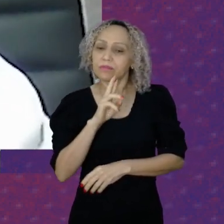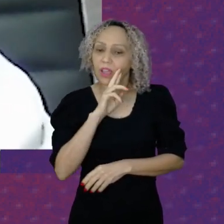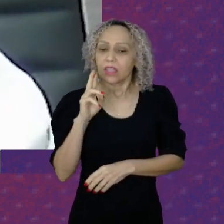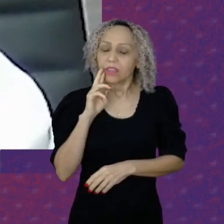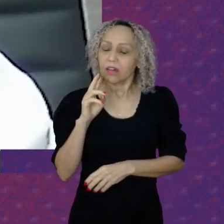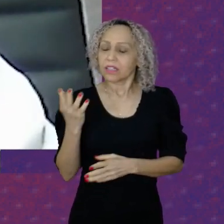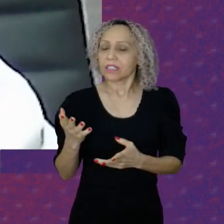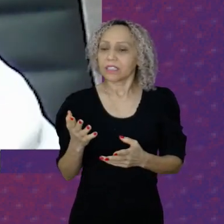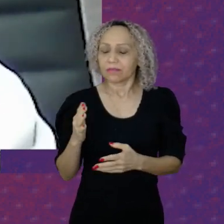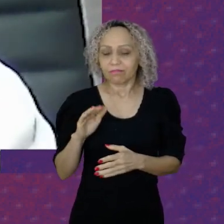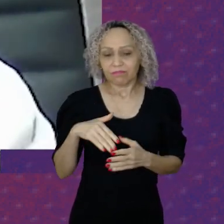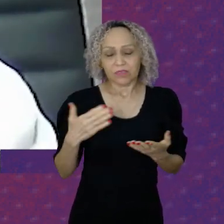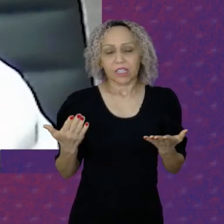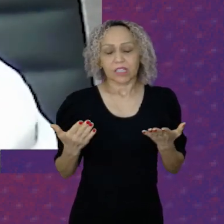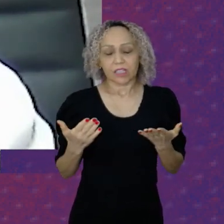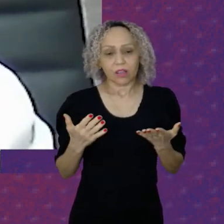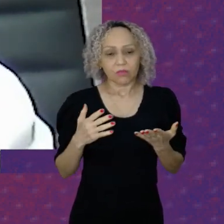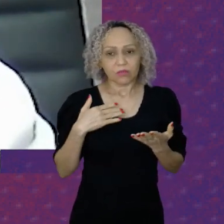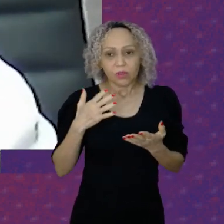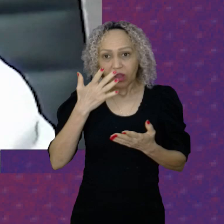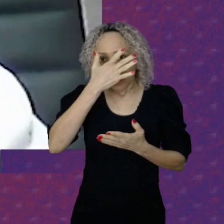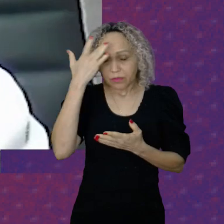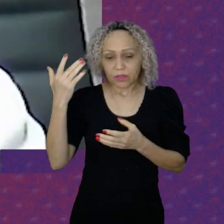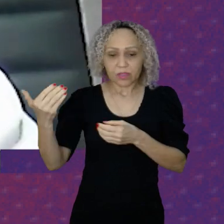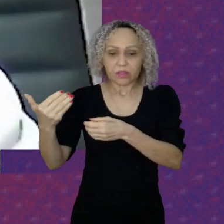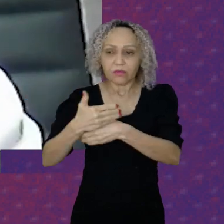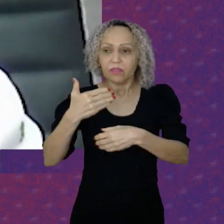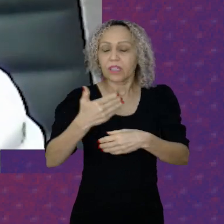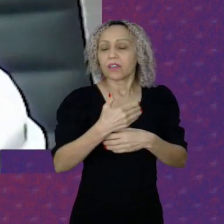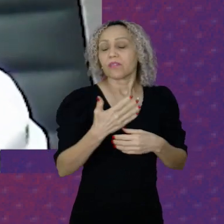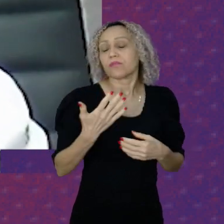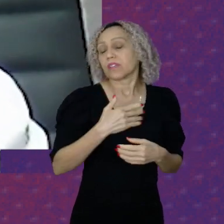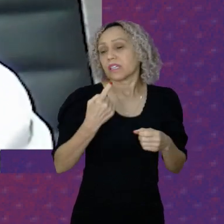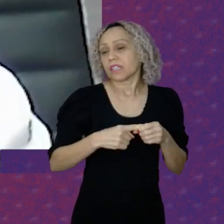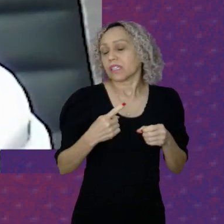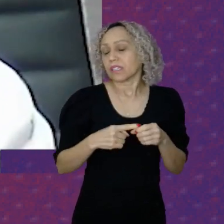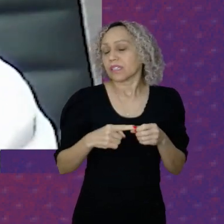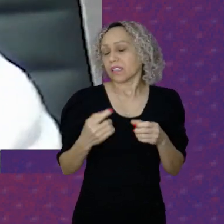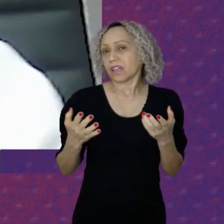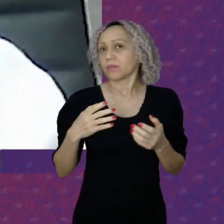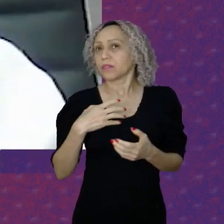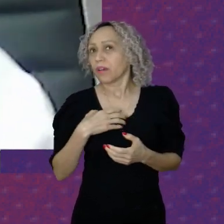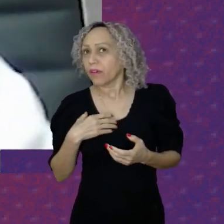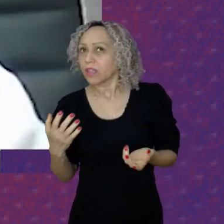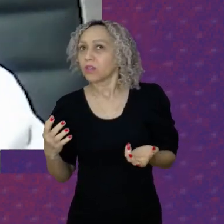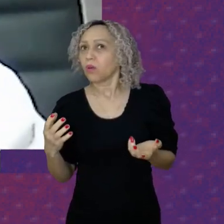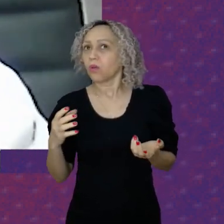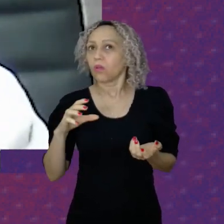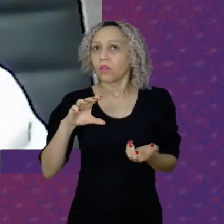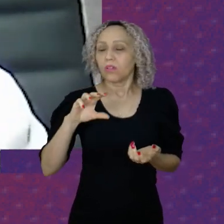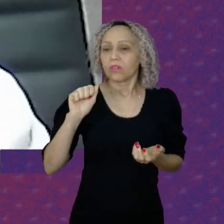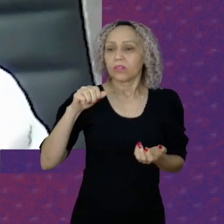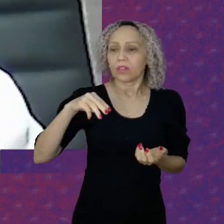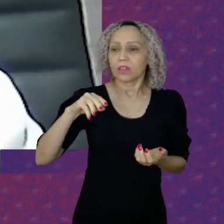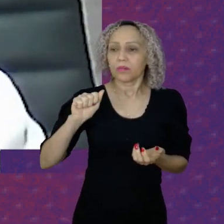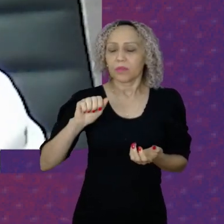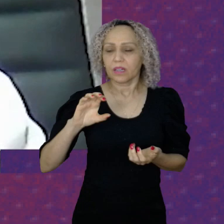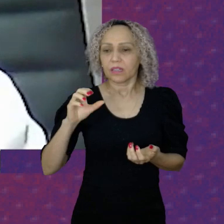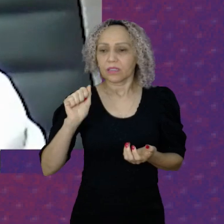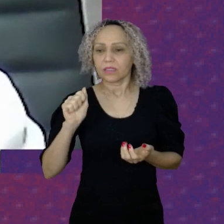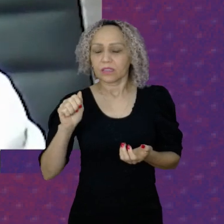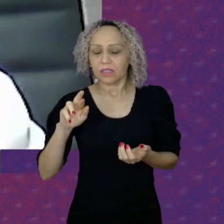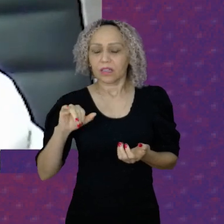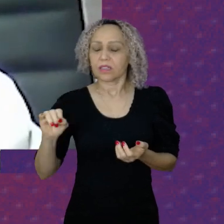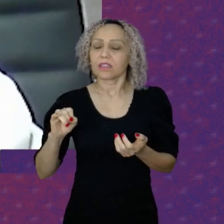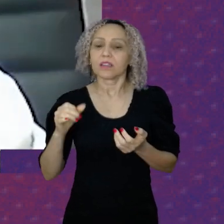daqui. Salvador, Camaçari, Simoncílio, porque a gente aqui é região metropolitana. Então, como não tem que exigir que seja do município,